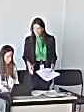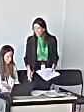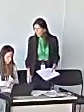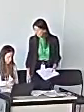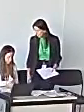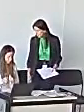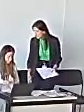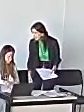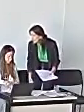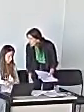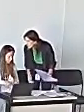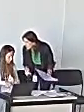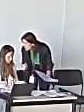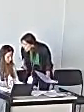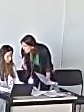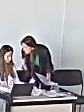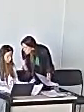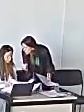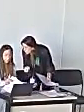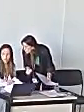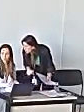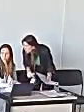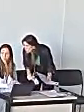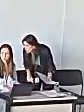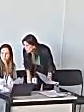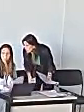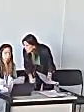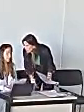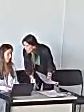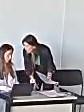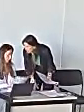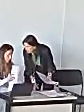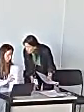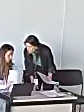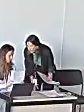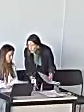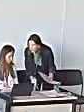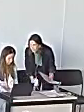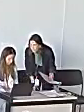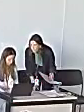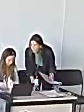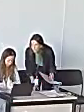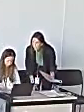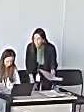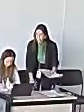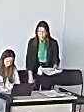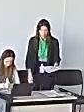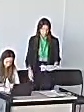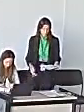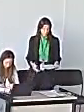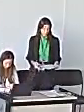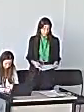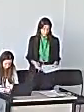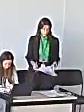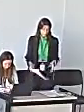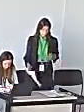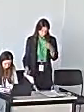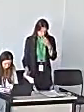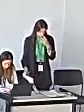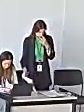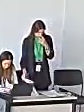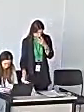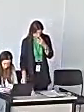discernir e de conseguir descobrir o diagnóstico da pessoa. Então a pessoa fica sofrendo ali no guichê